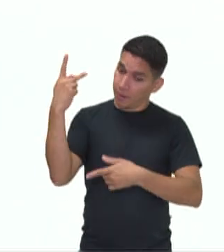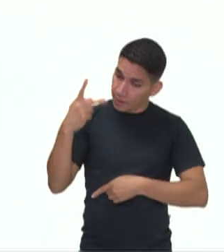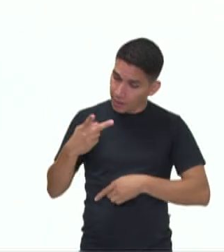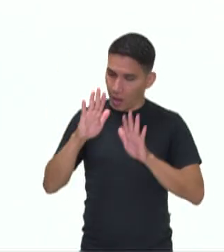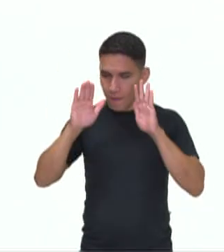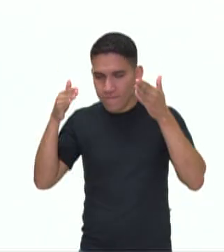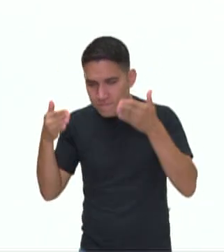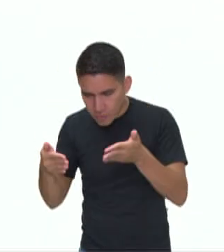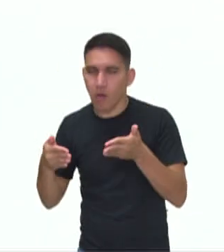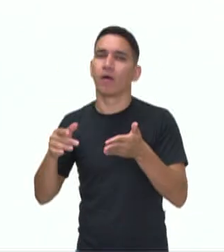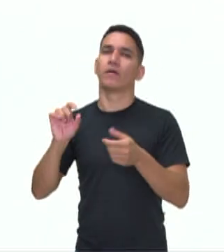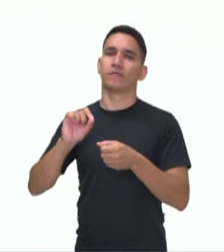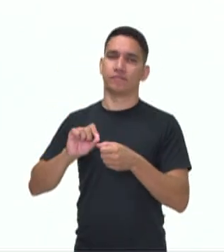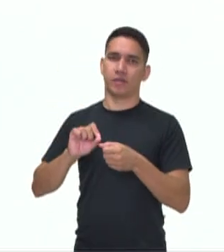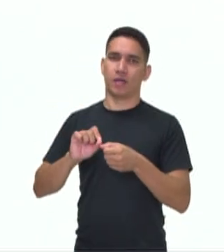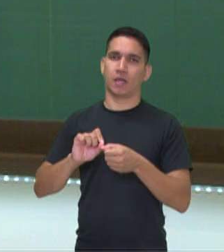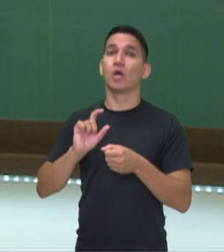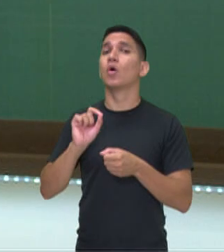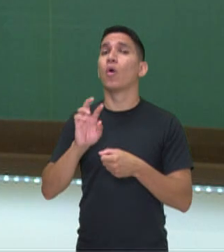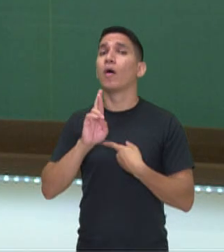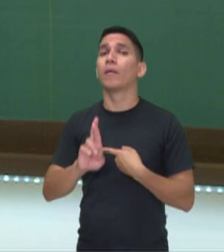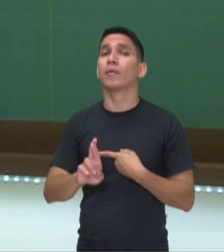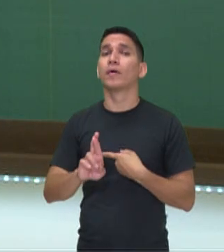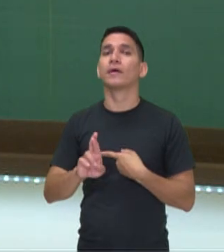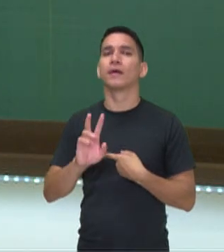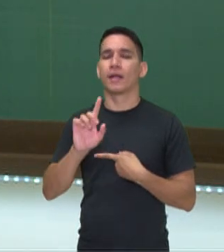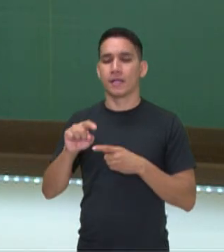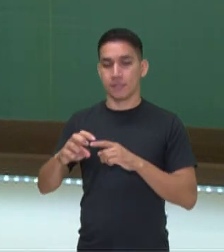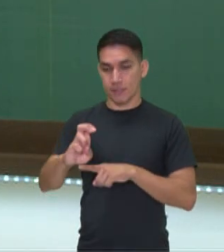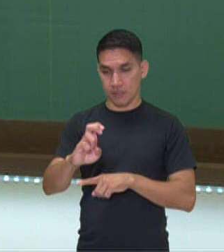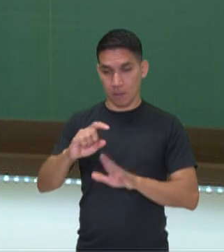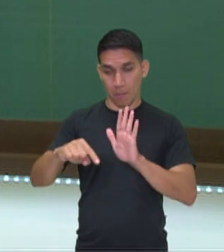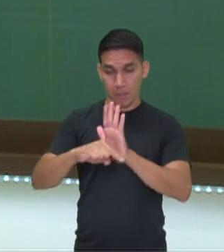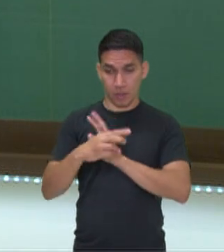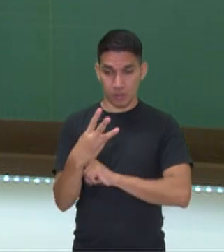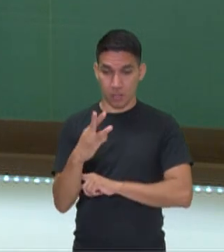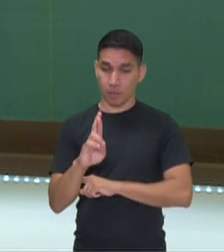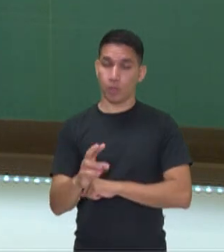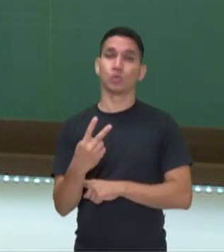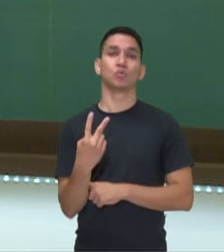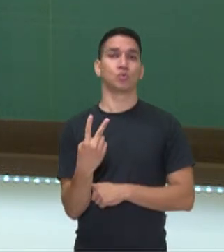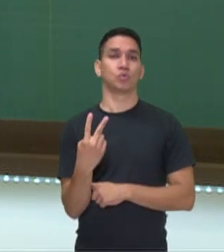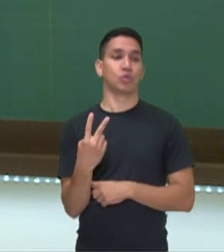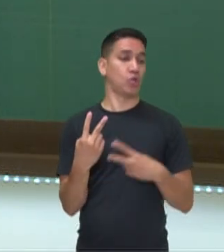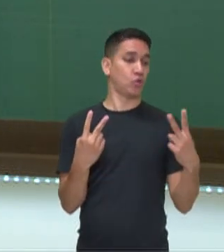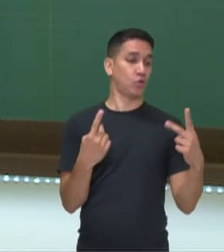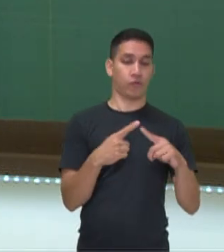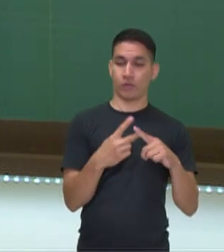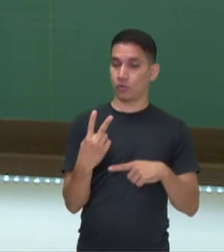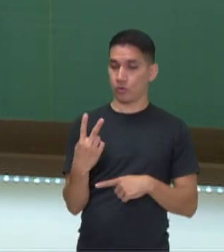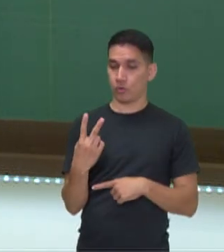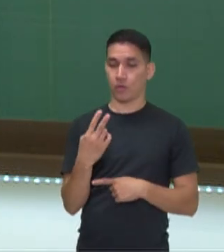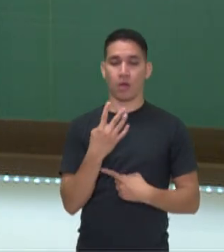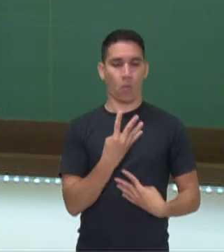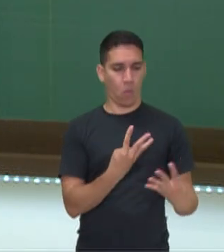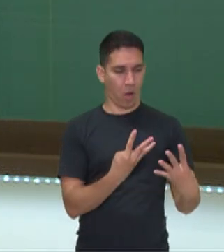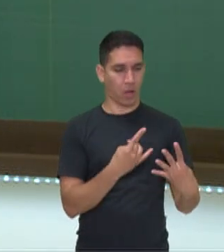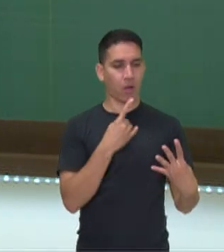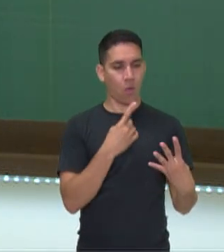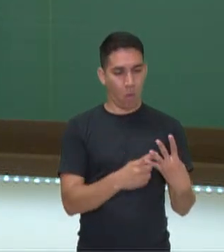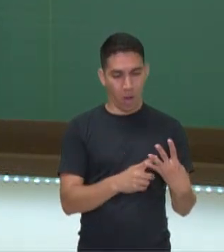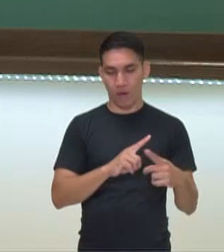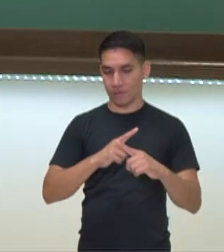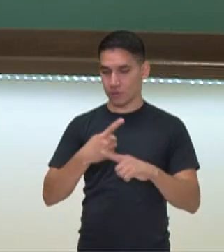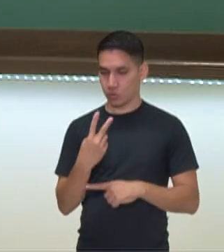olhar primeiro aqui e vai ficar o quê? 5 menos 3, 2. 2 vezes 2, 4. 4 vezes 2,